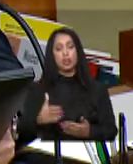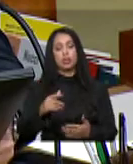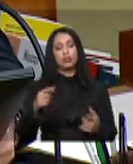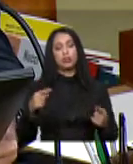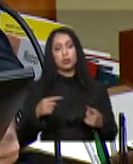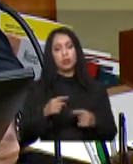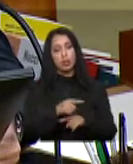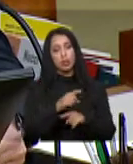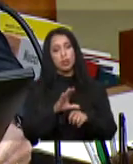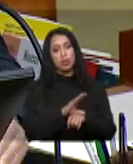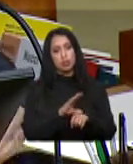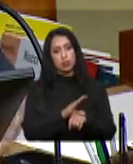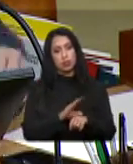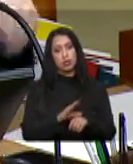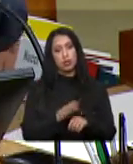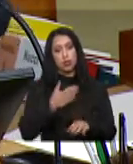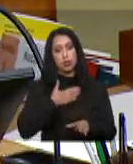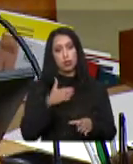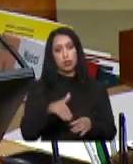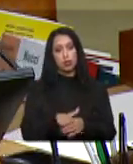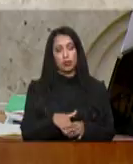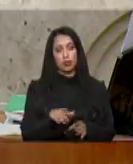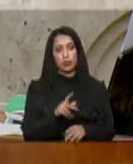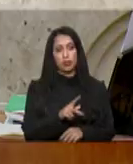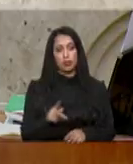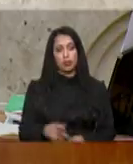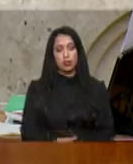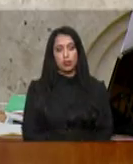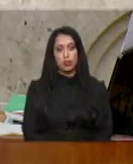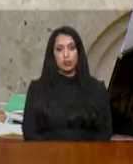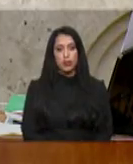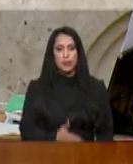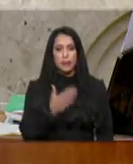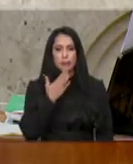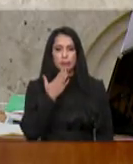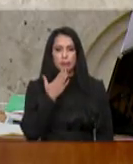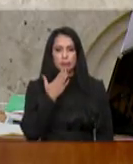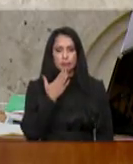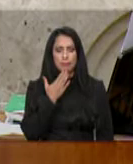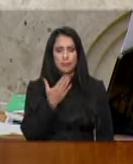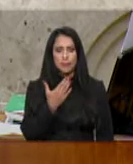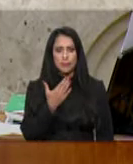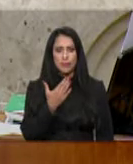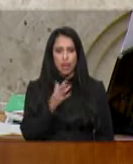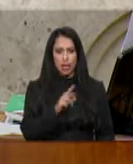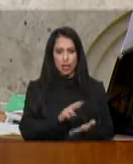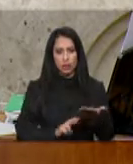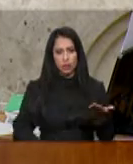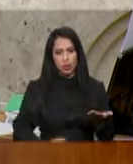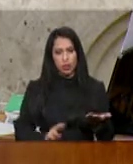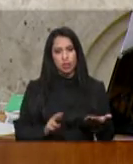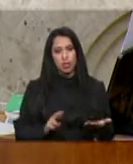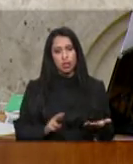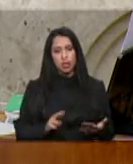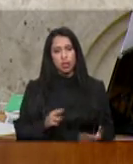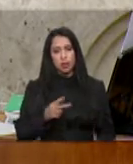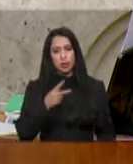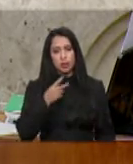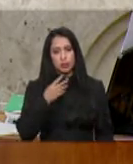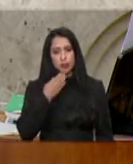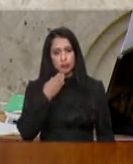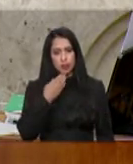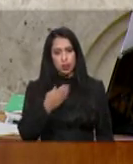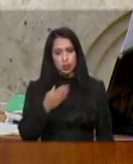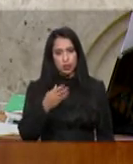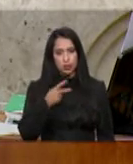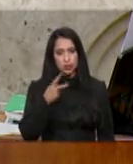do decreto. É como voto, senhor presidente. Pois não, ministro, mas a eminente ministra Carmen Lúcia não se pronunciou sobre